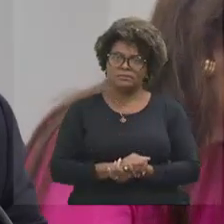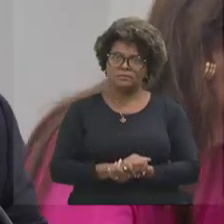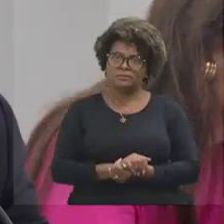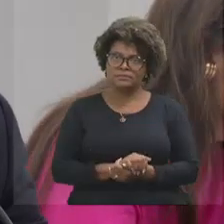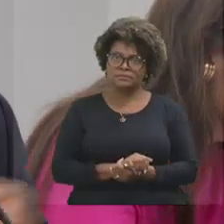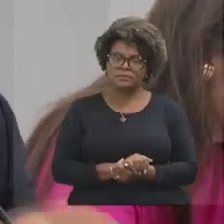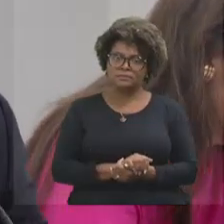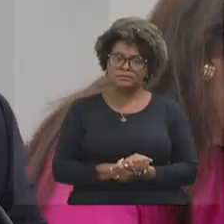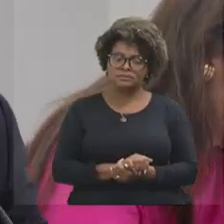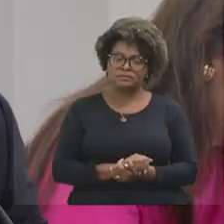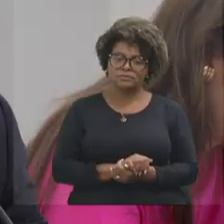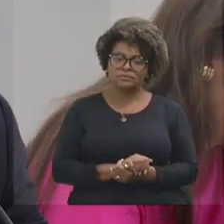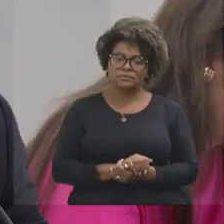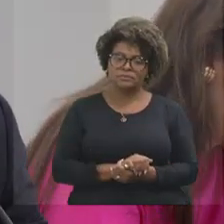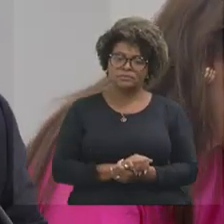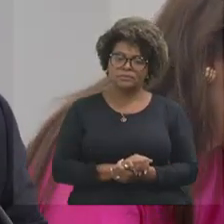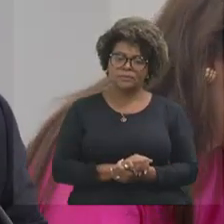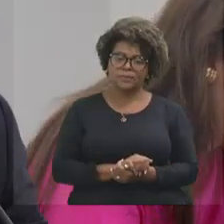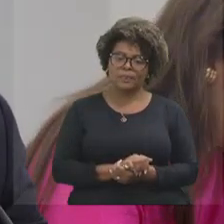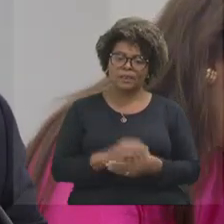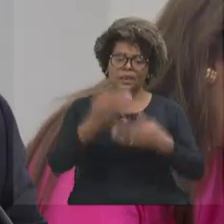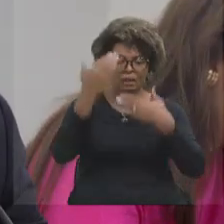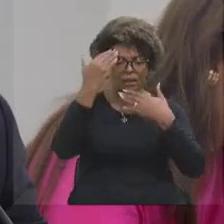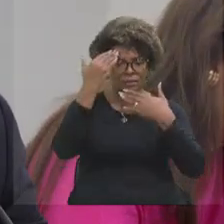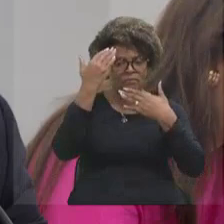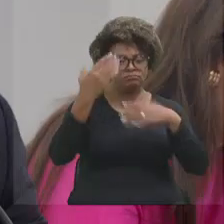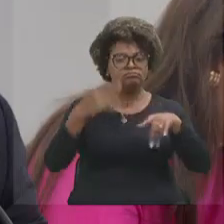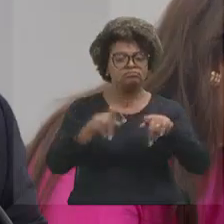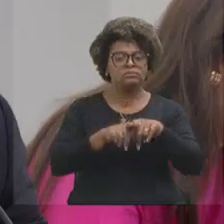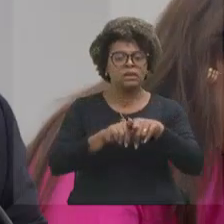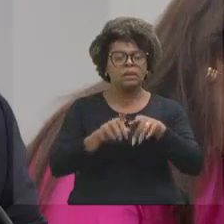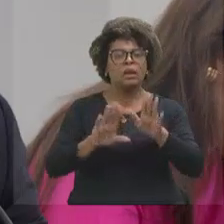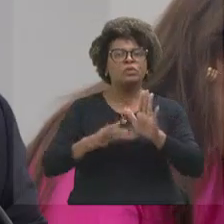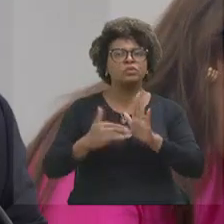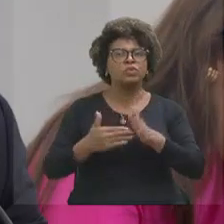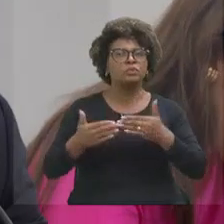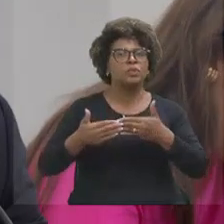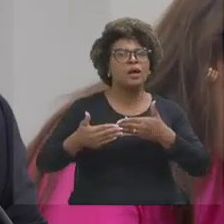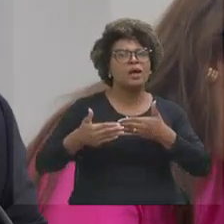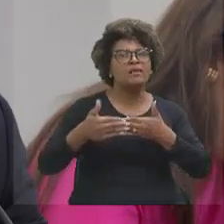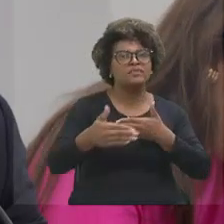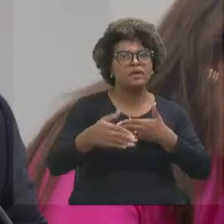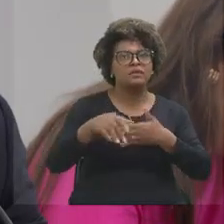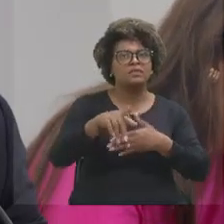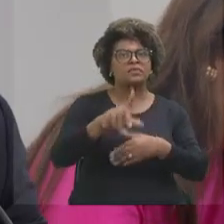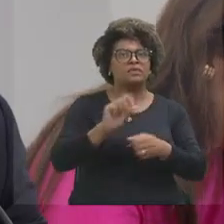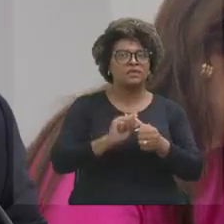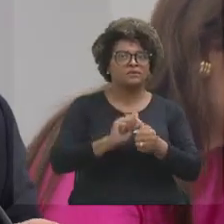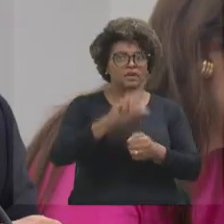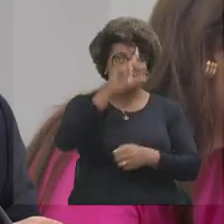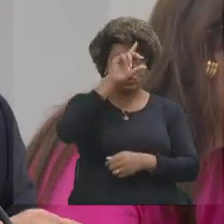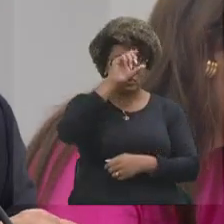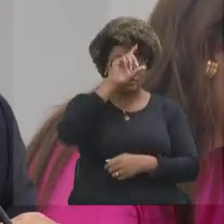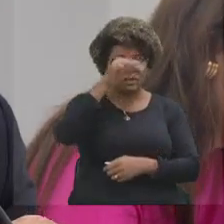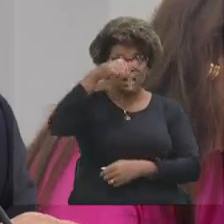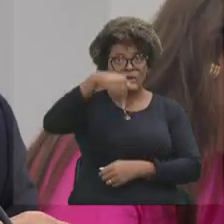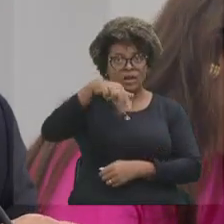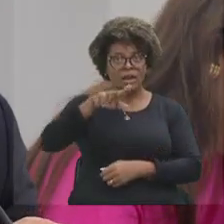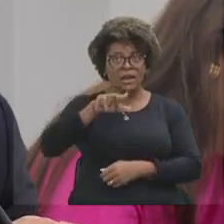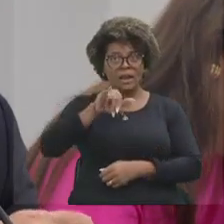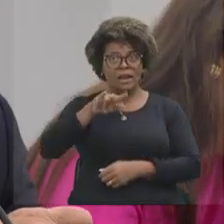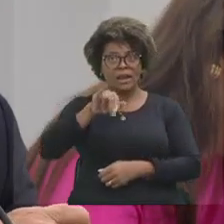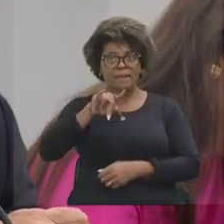também os avanços que o Senhor tem proporcionado para nós no Hospital de Queimados de São Sebastião do Paraíso